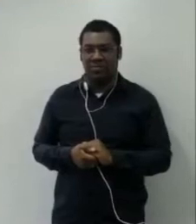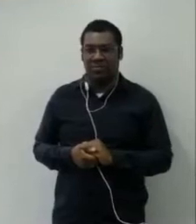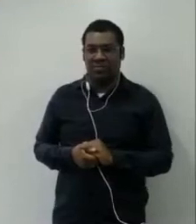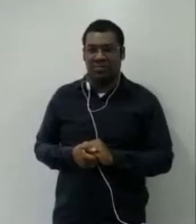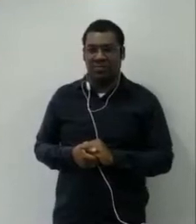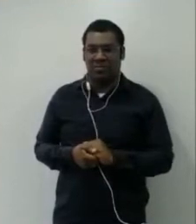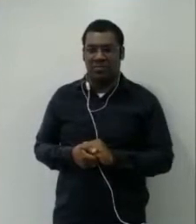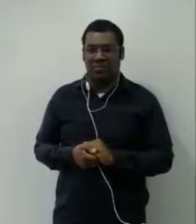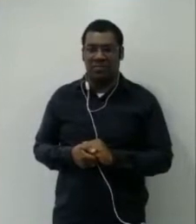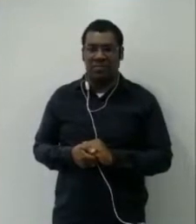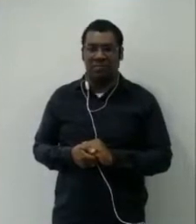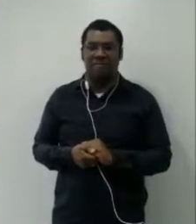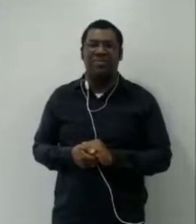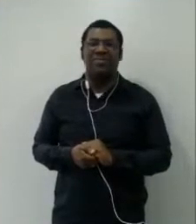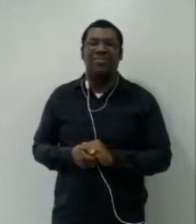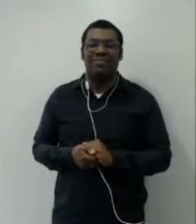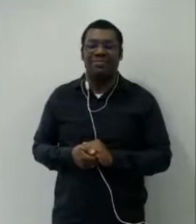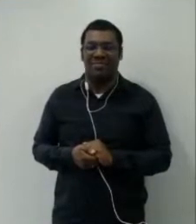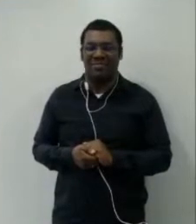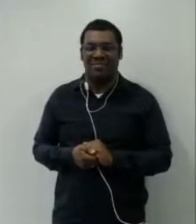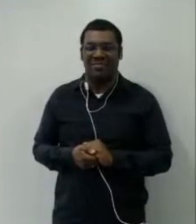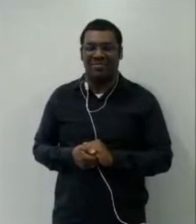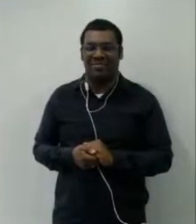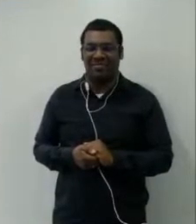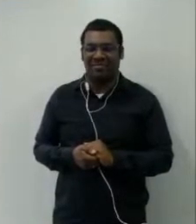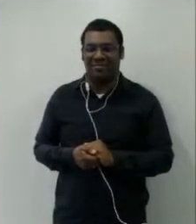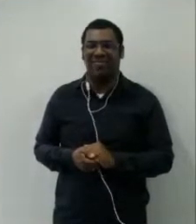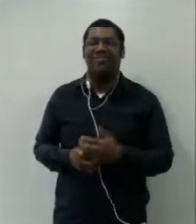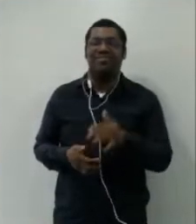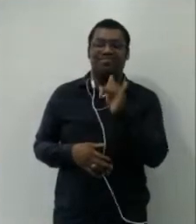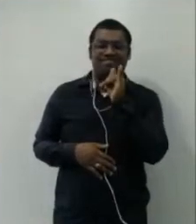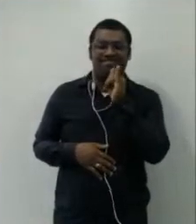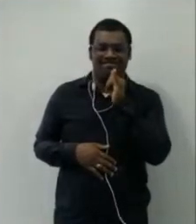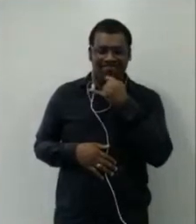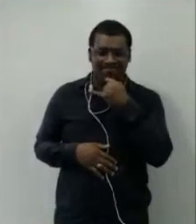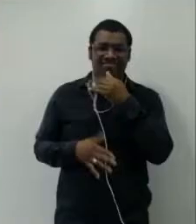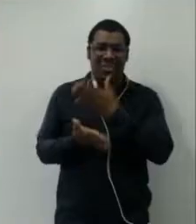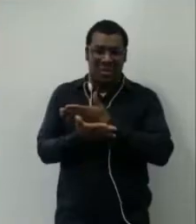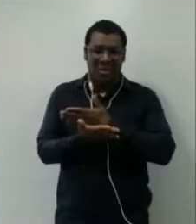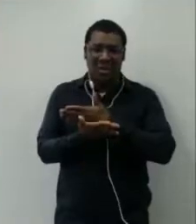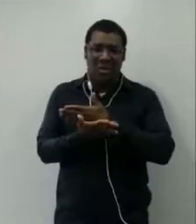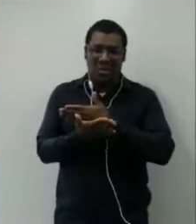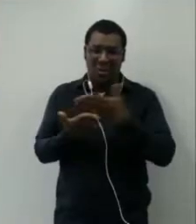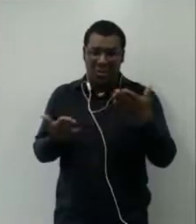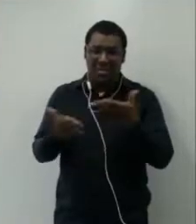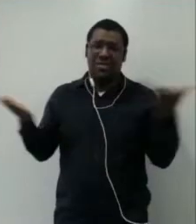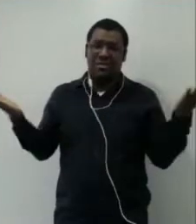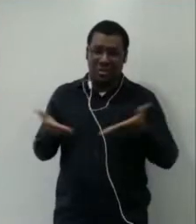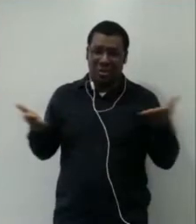É com enorme pesar que iniciamos a sessão de hoje, mas é